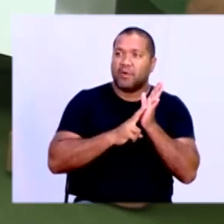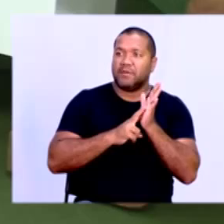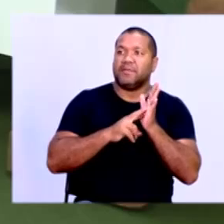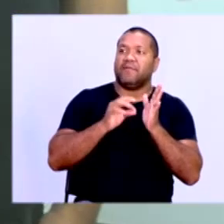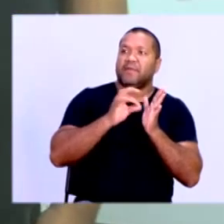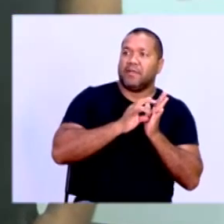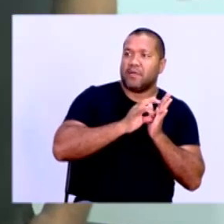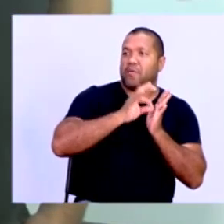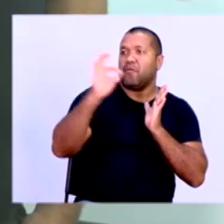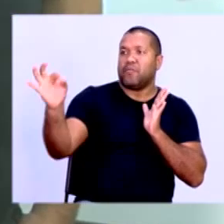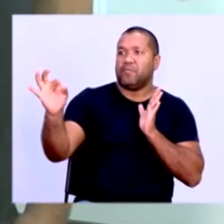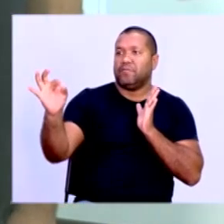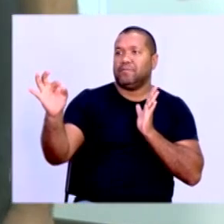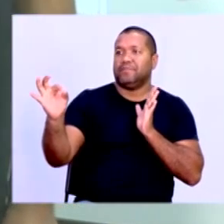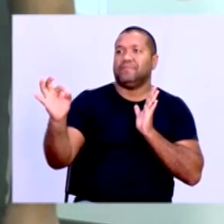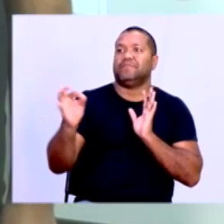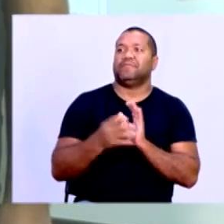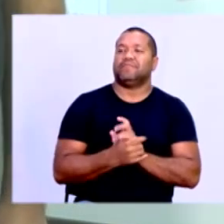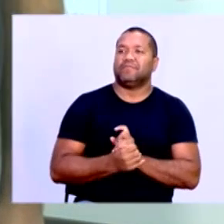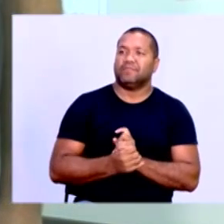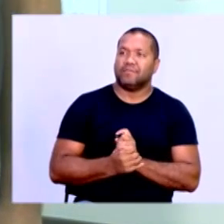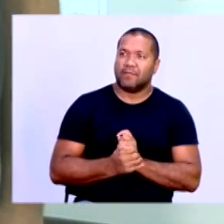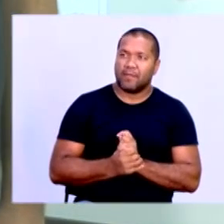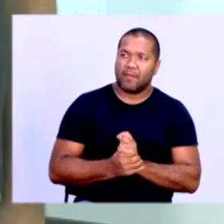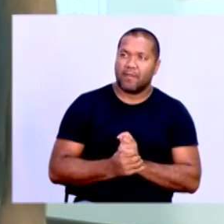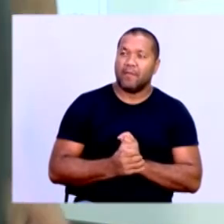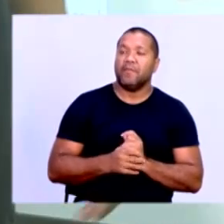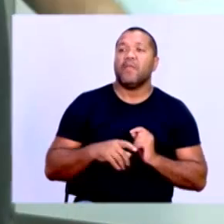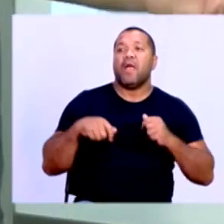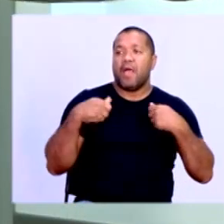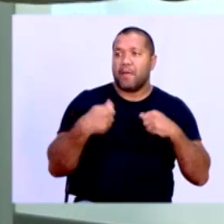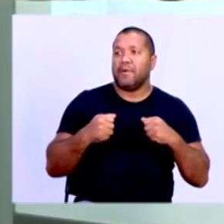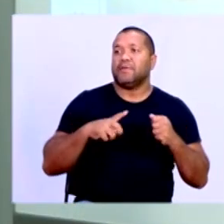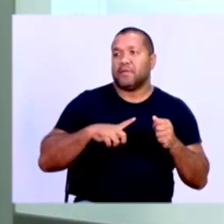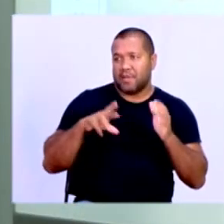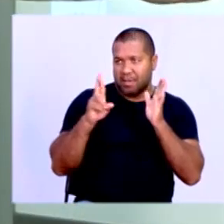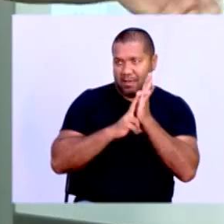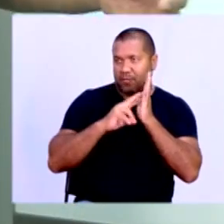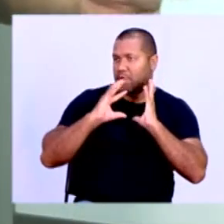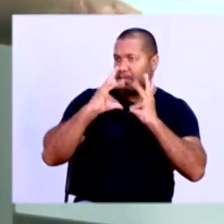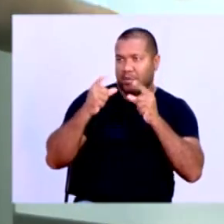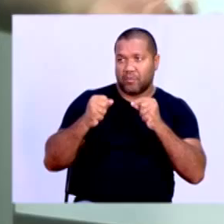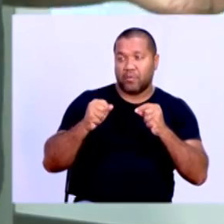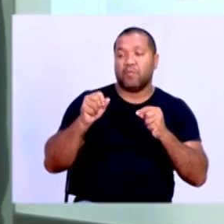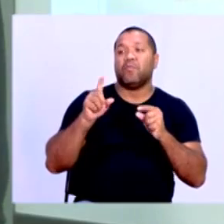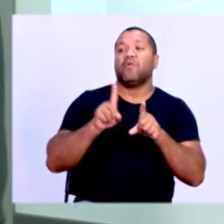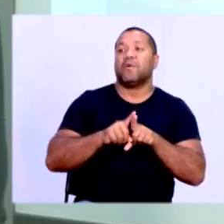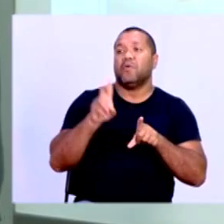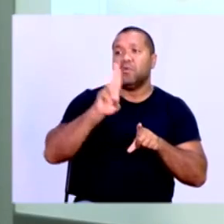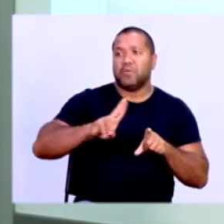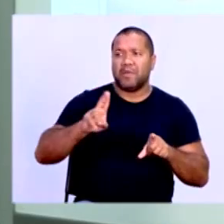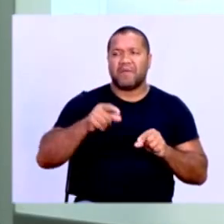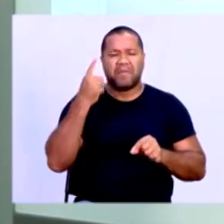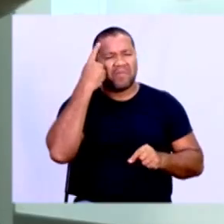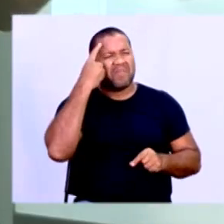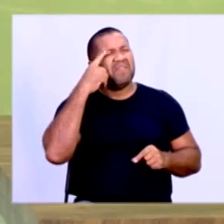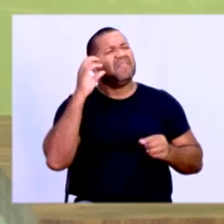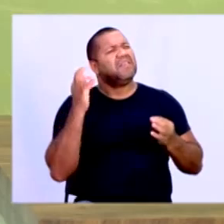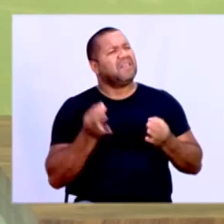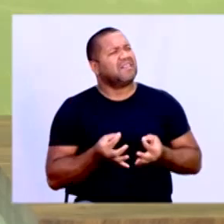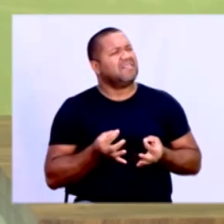se não tivesse, né, se no professor não tivesse uma resposta, então o usuário ia ficar... será que deu certo? E um